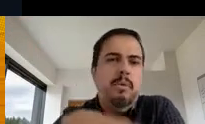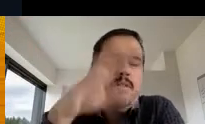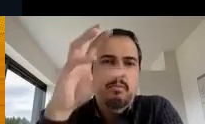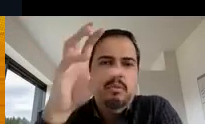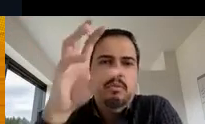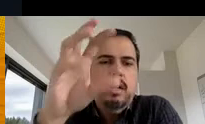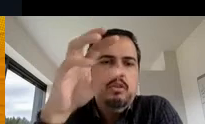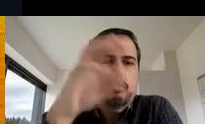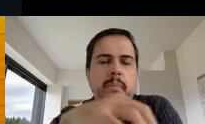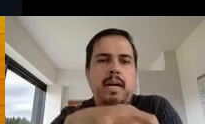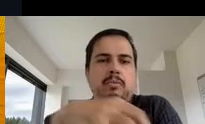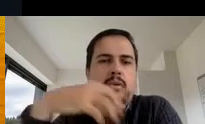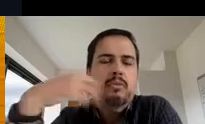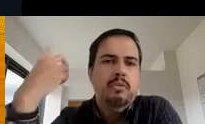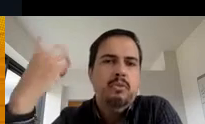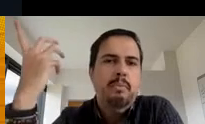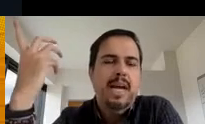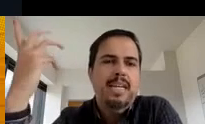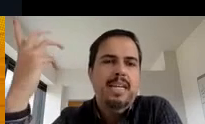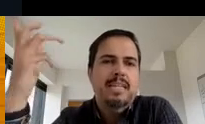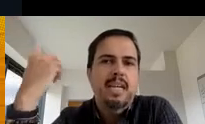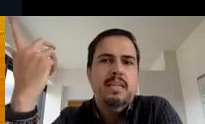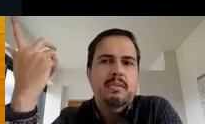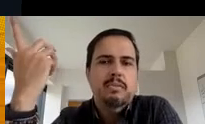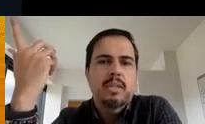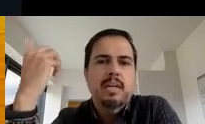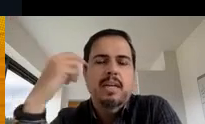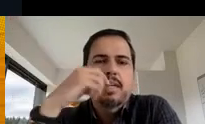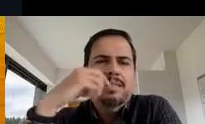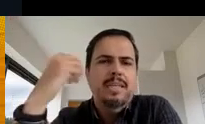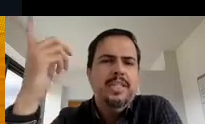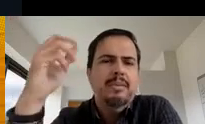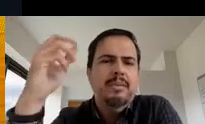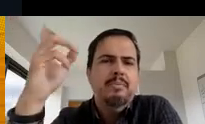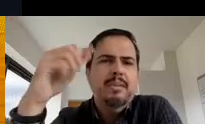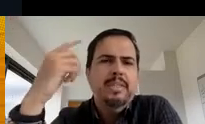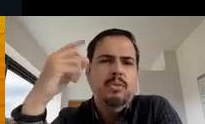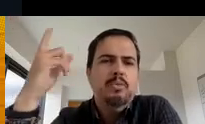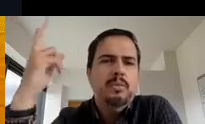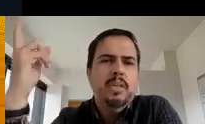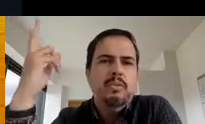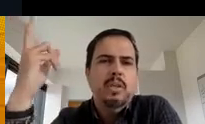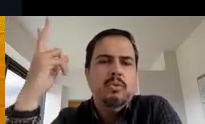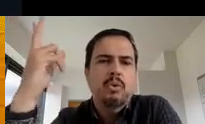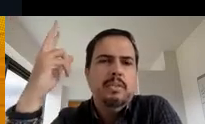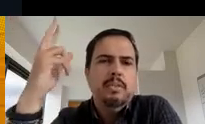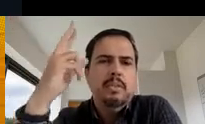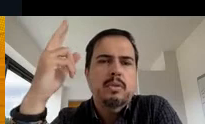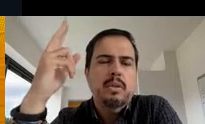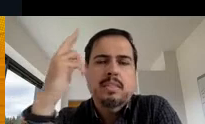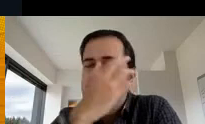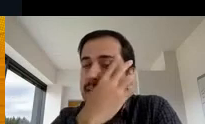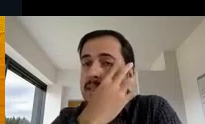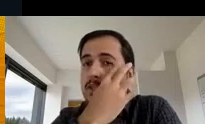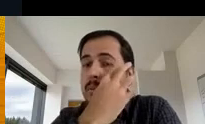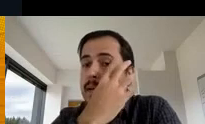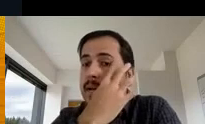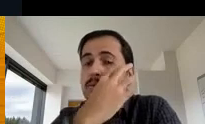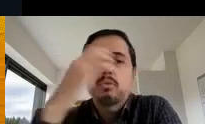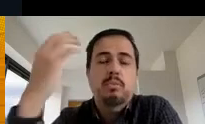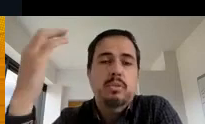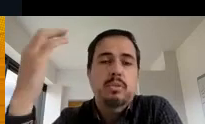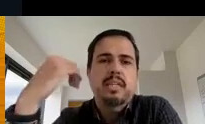Um exemplo disso é um exemplo muito legal é o supermercado. Eu faço compra online há 3 anos. Você tinha menos de 2% das compras,